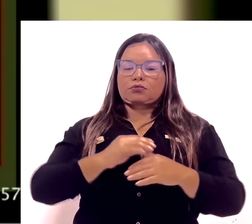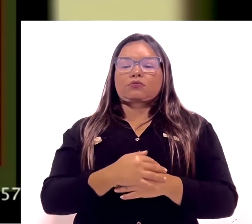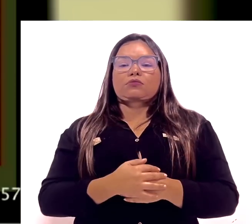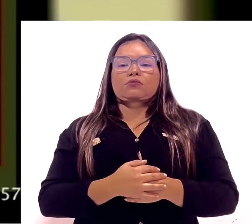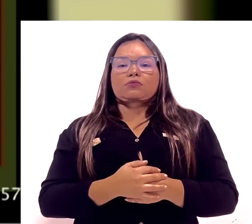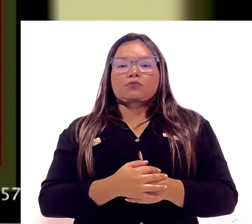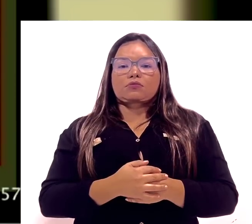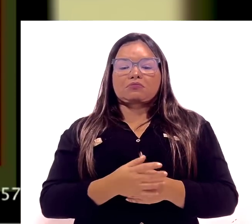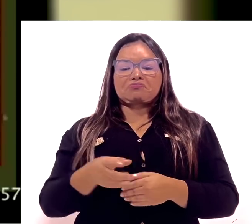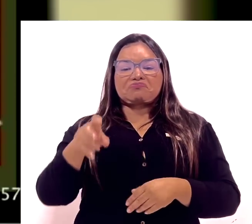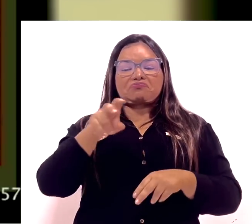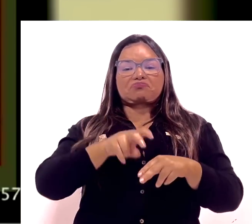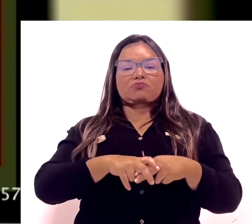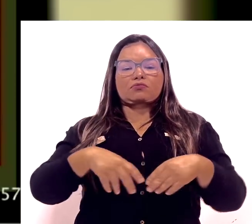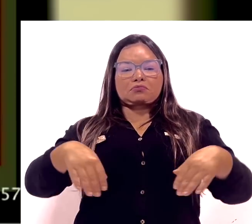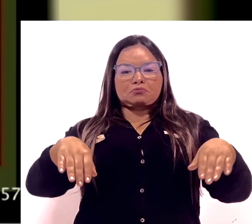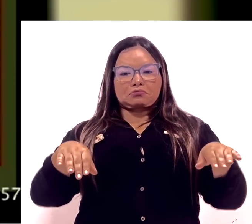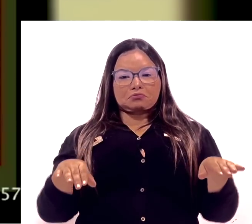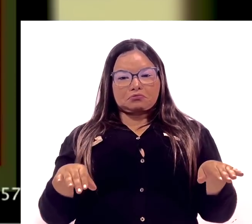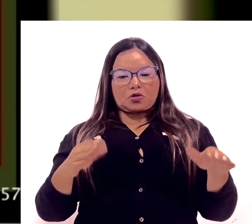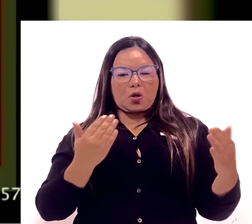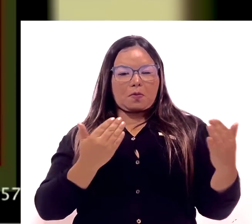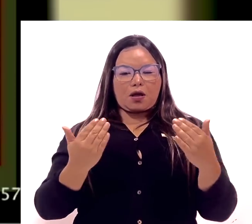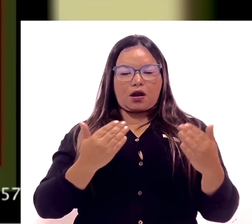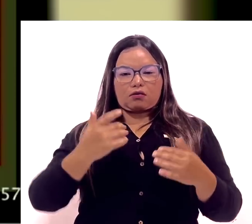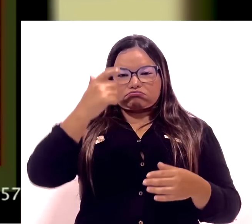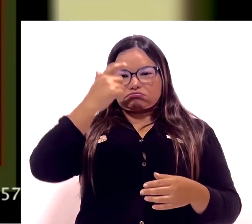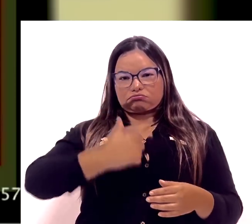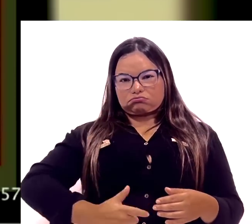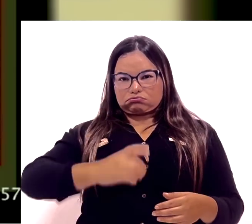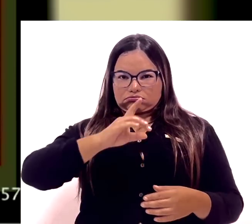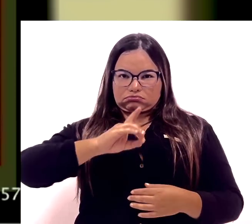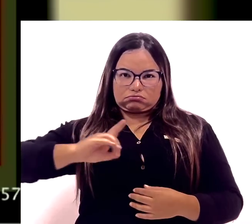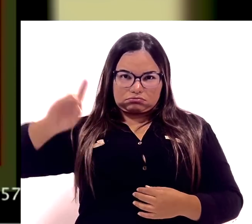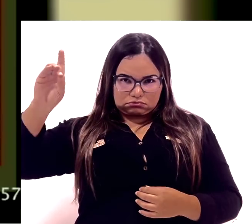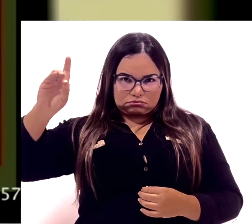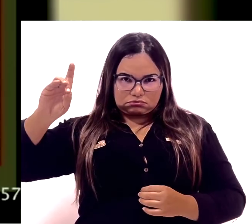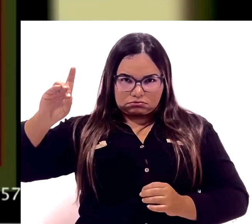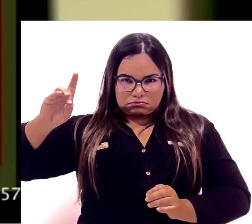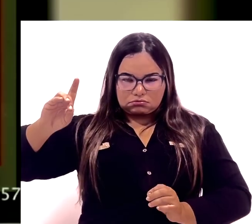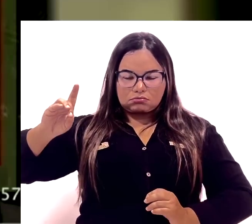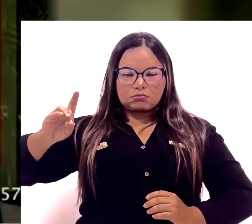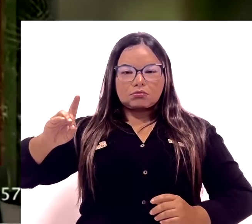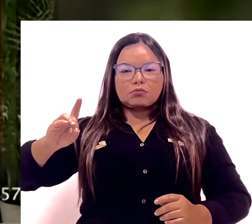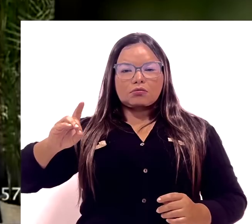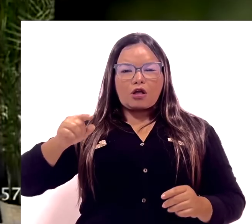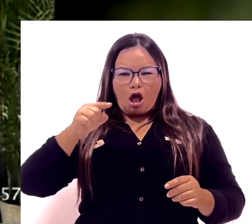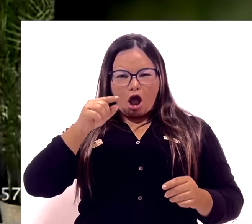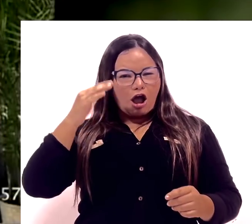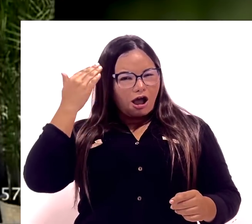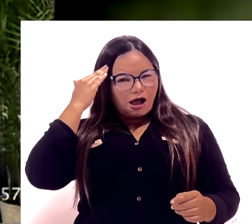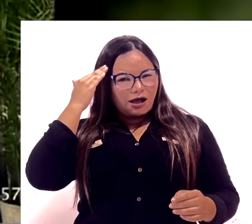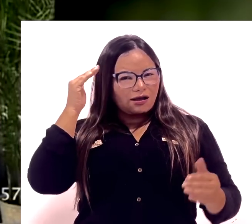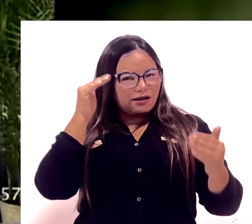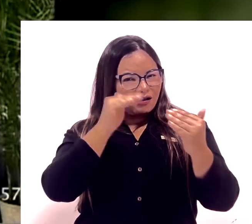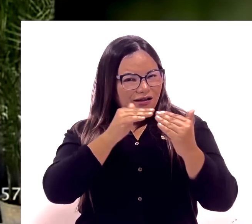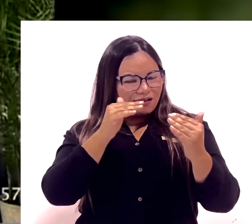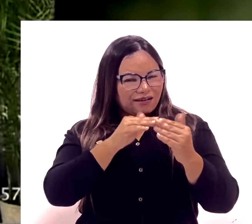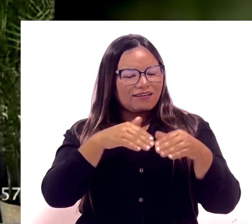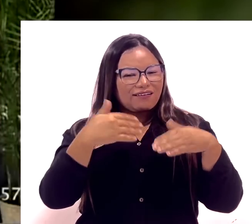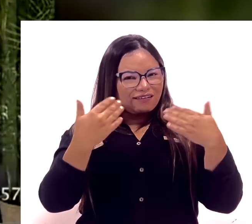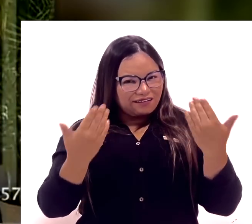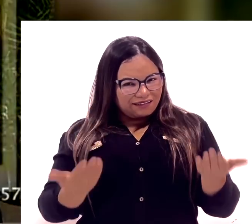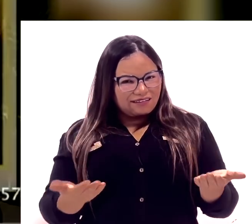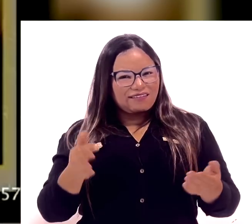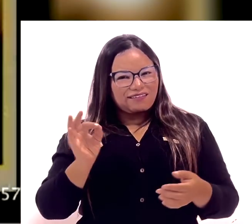no santuário de Deus, proclamando que ele mesmo é Deus. Isso está fazendo sentido agora? Certamente que sim. Se